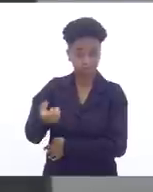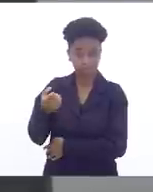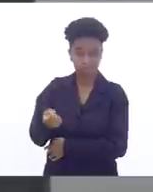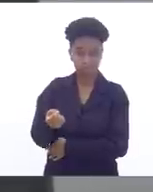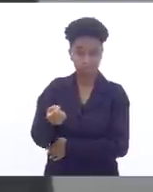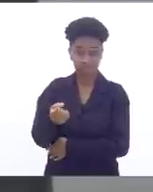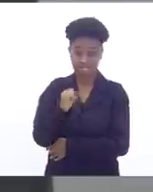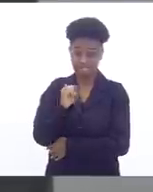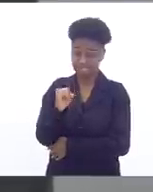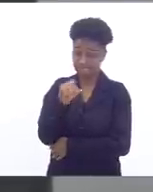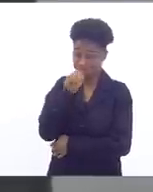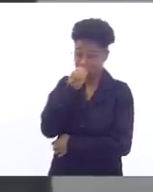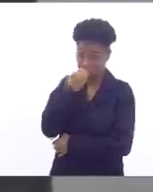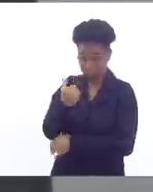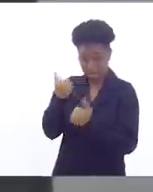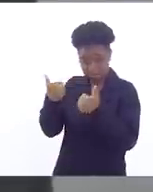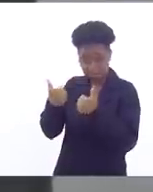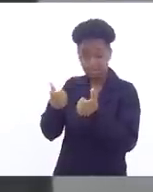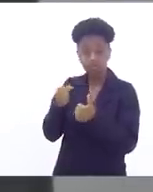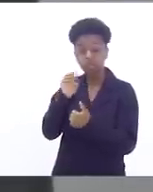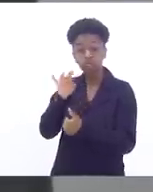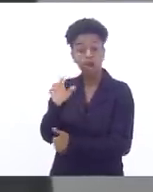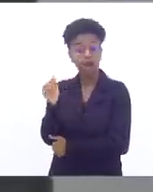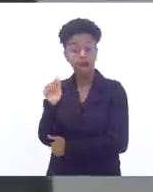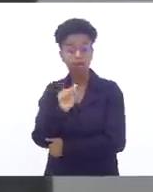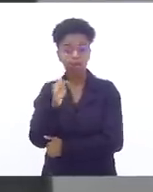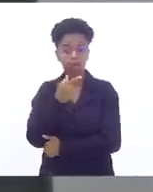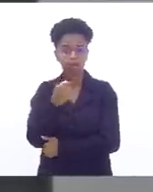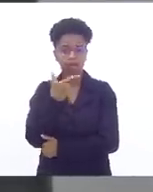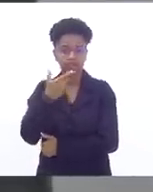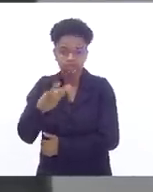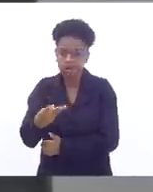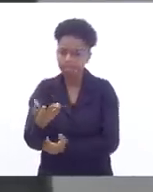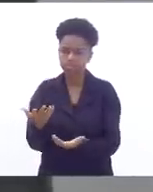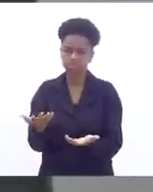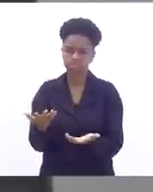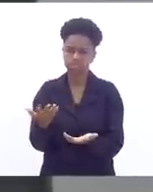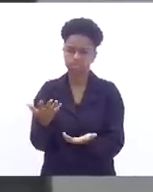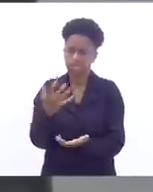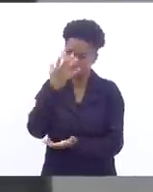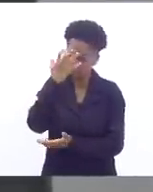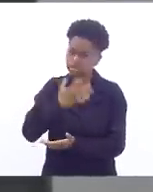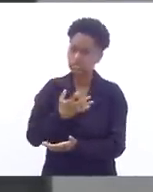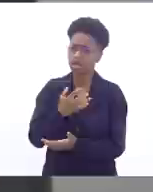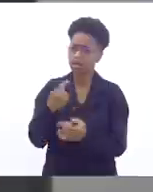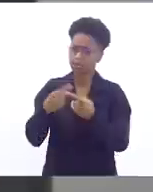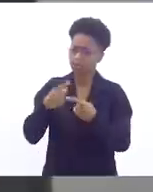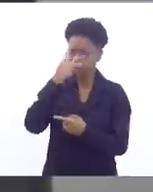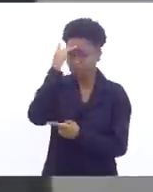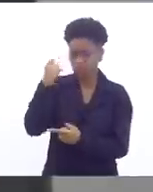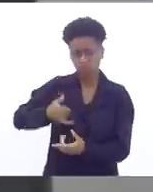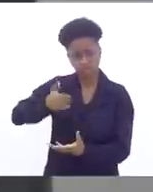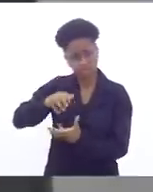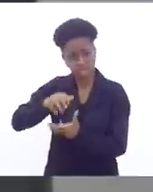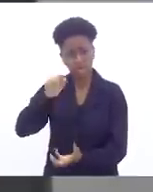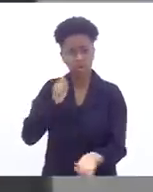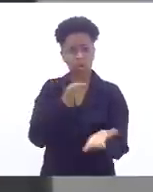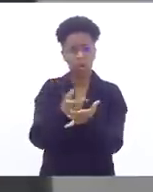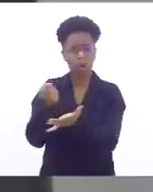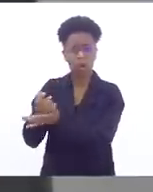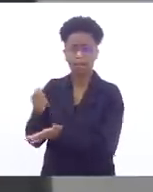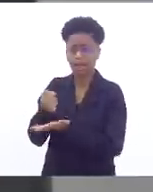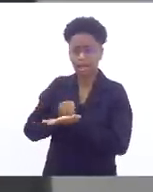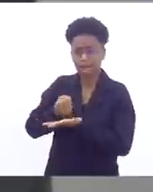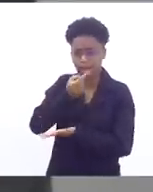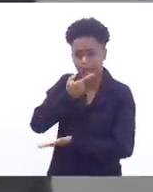perspectiva favorável em agosto de 2023 isso é muito sério as pessoas são idosas compram remédios fazem